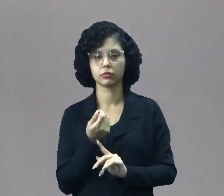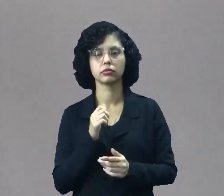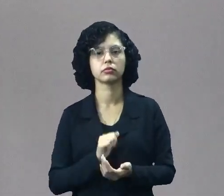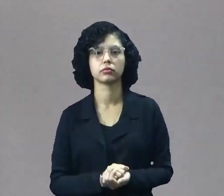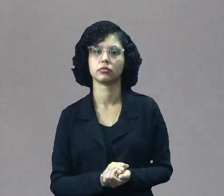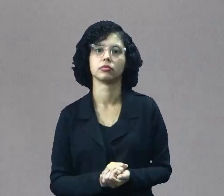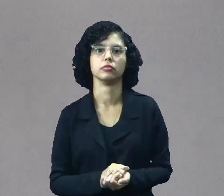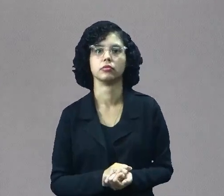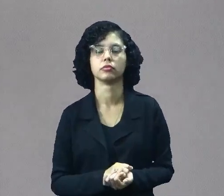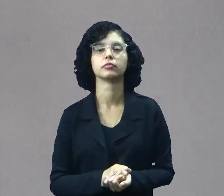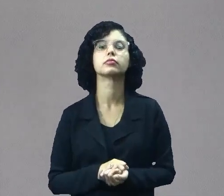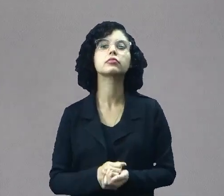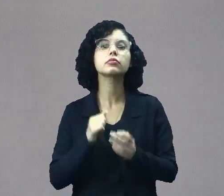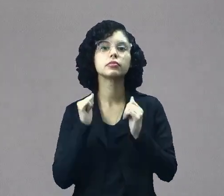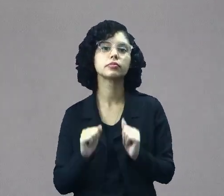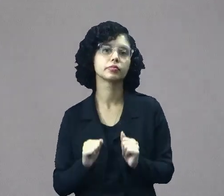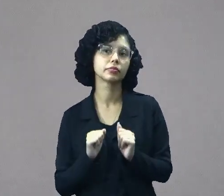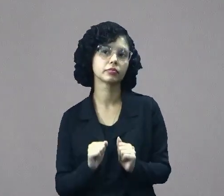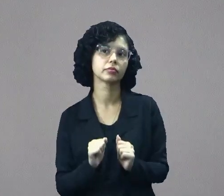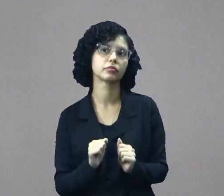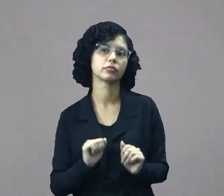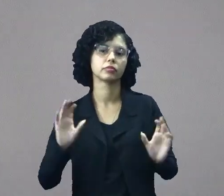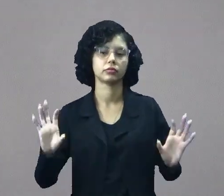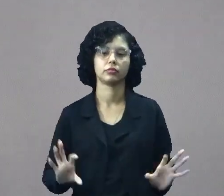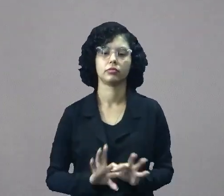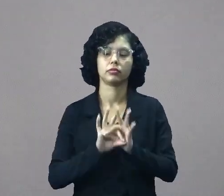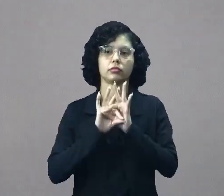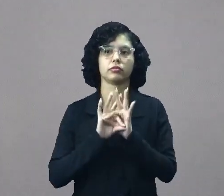né? Então, a gente pode correlacionar